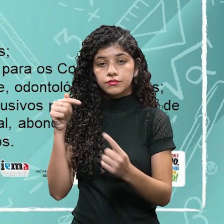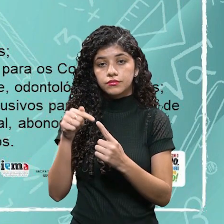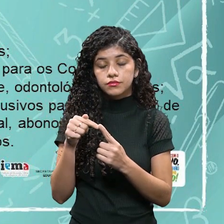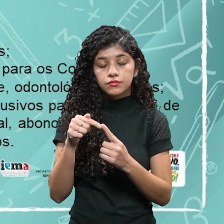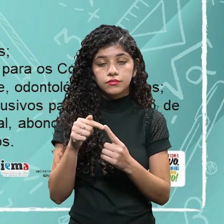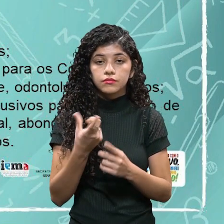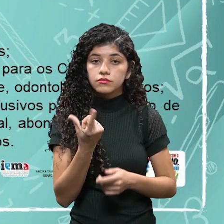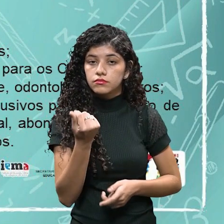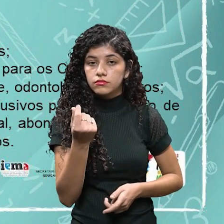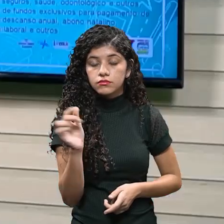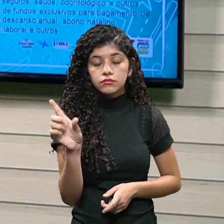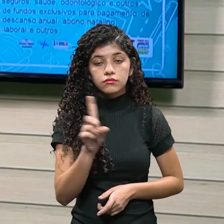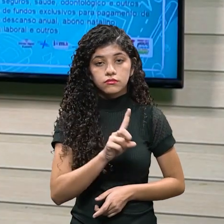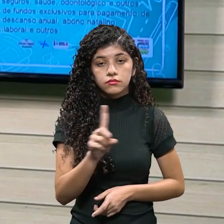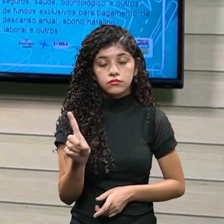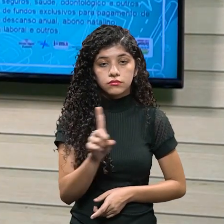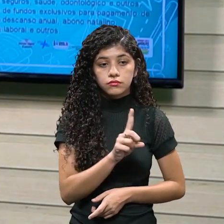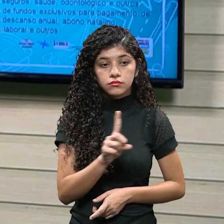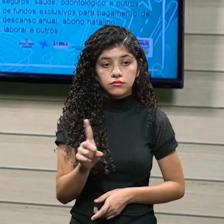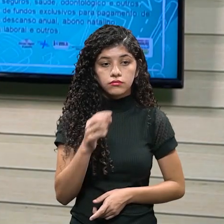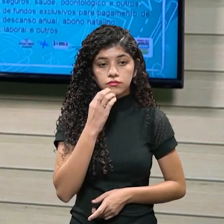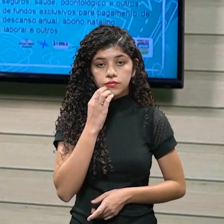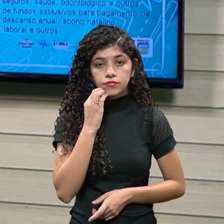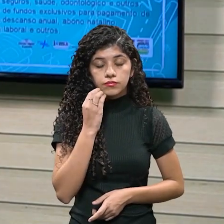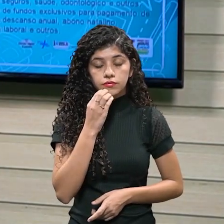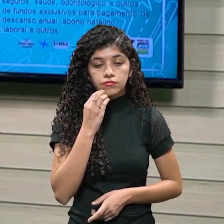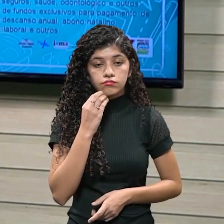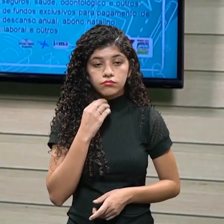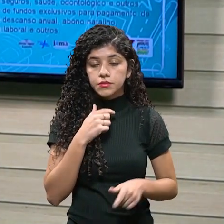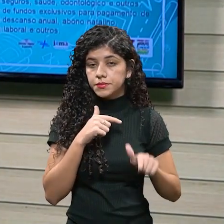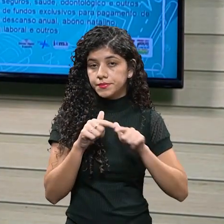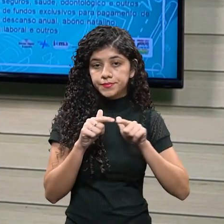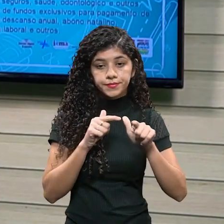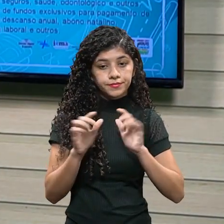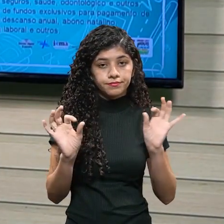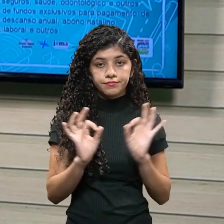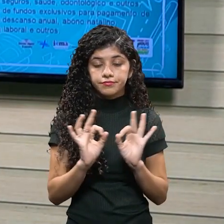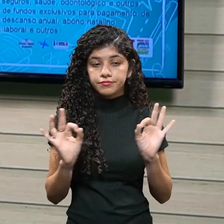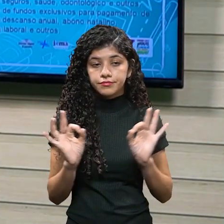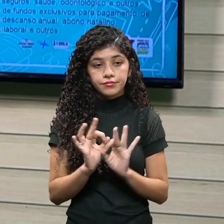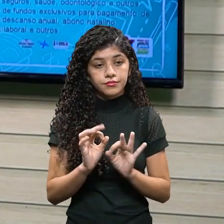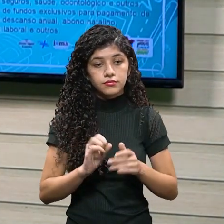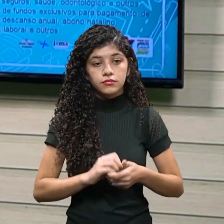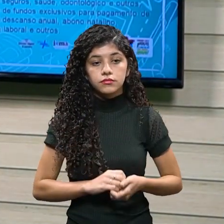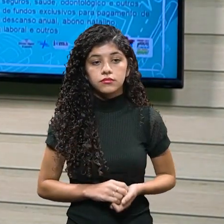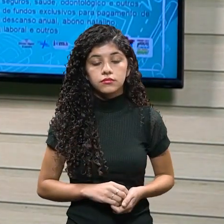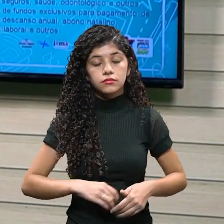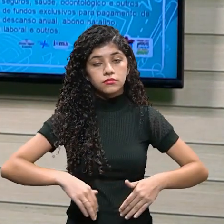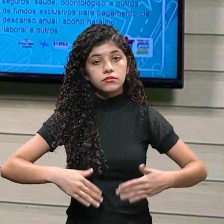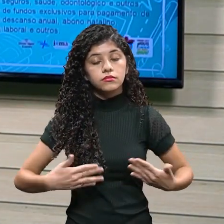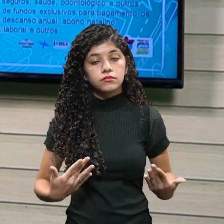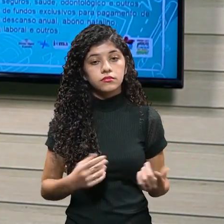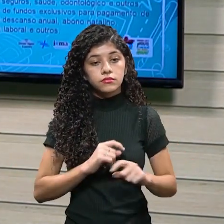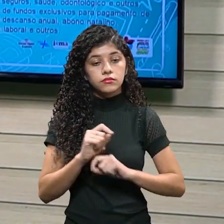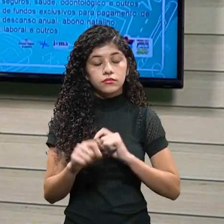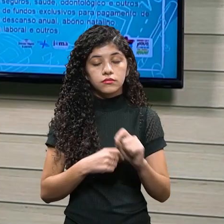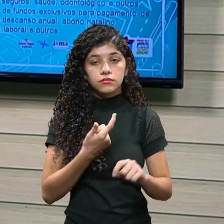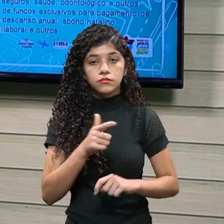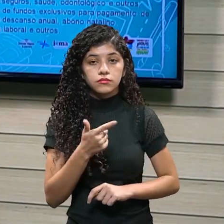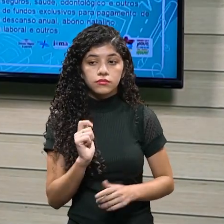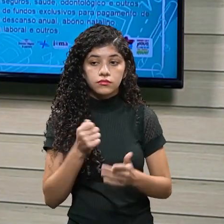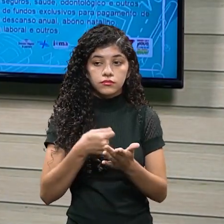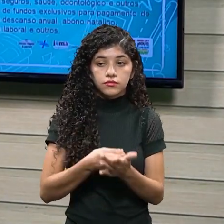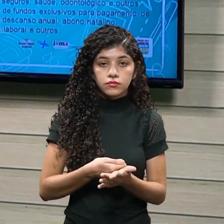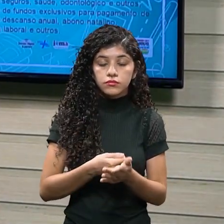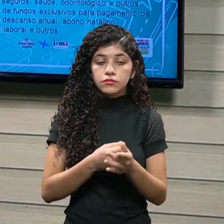operacional financeira, ele não trabalha operação mercadológica. Então, nesse caso, não existe compra e venda